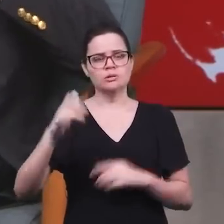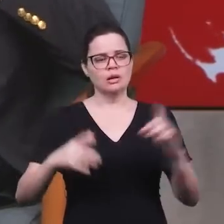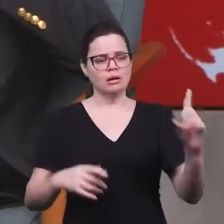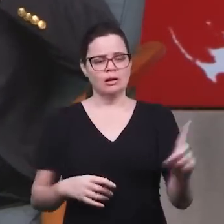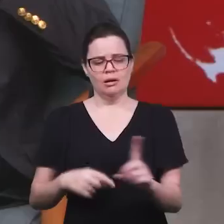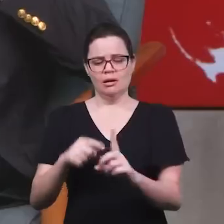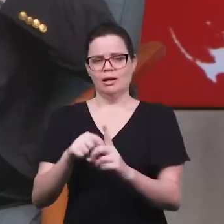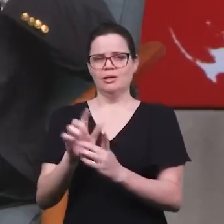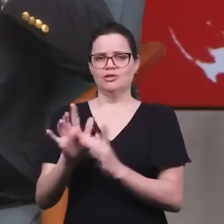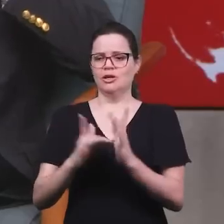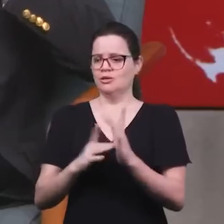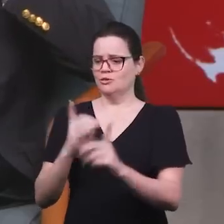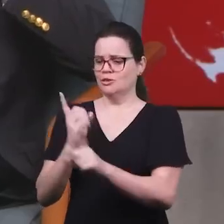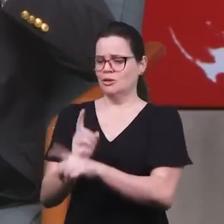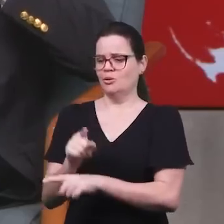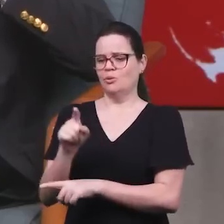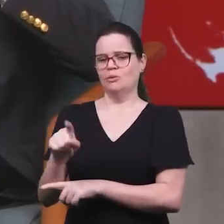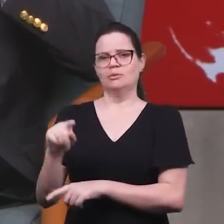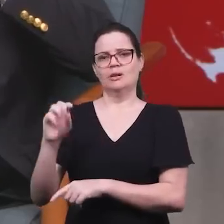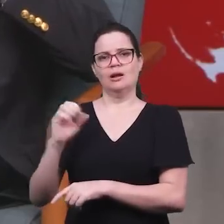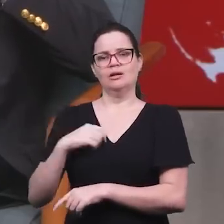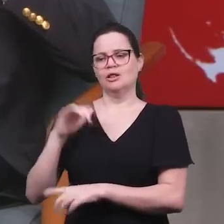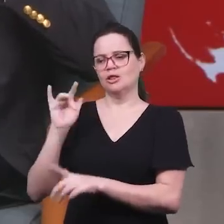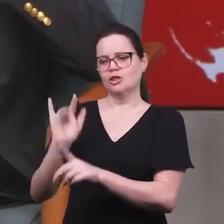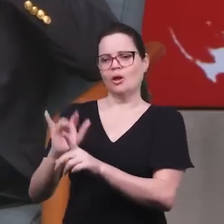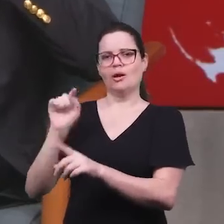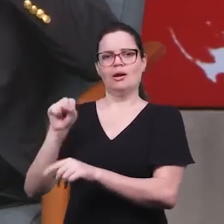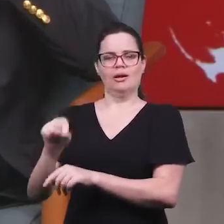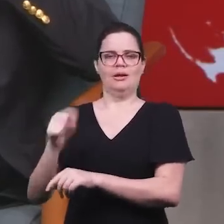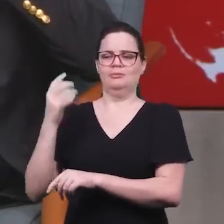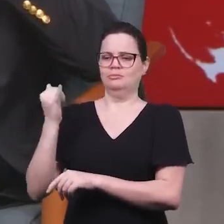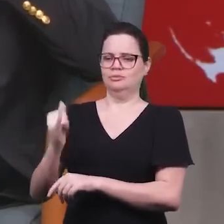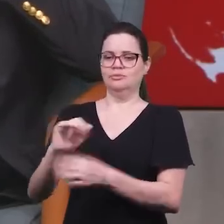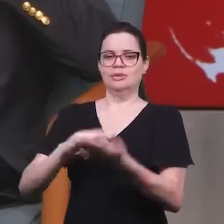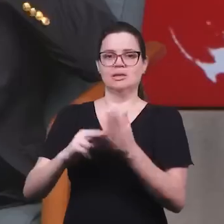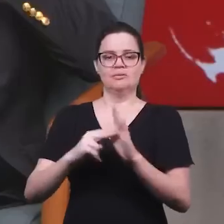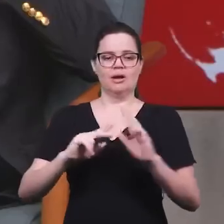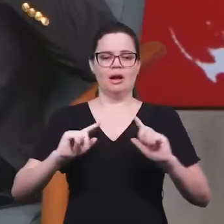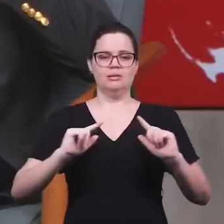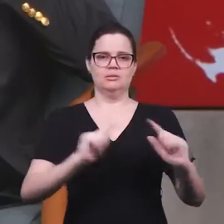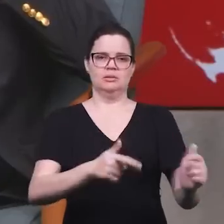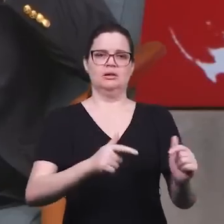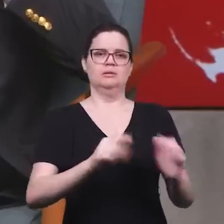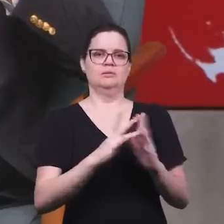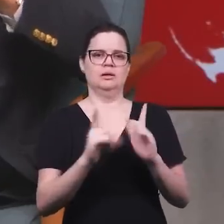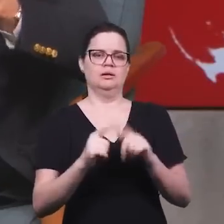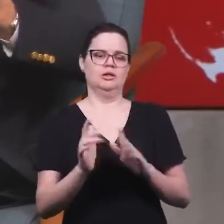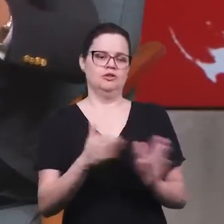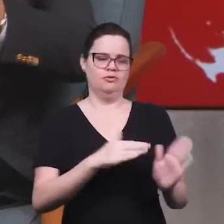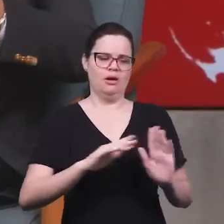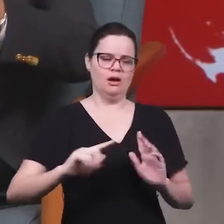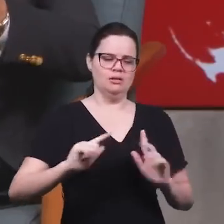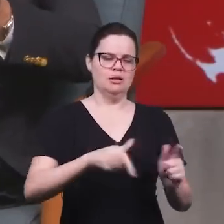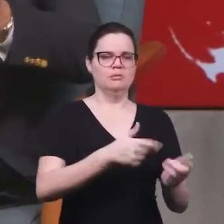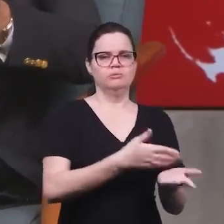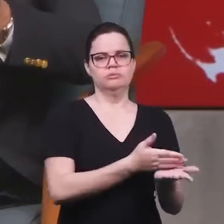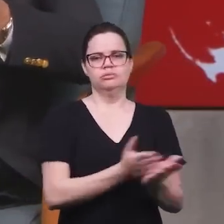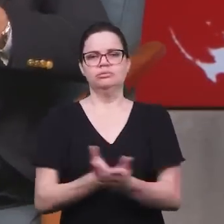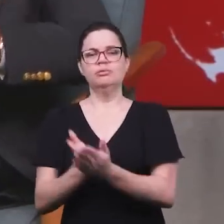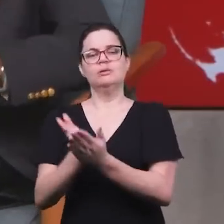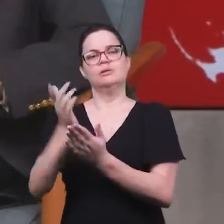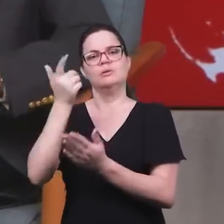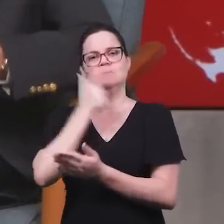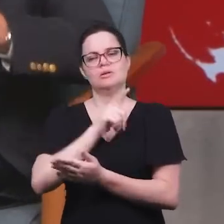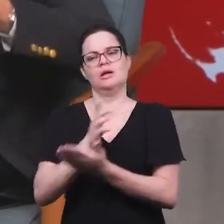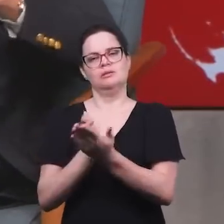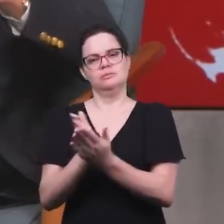revelar. O toque de Jesus, porque o toque de Jesus transforma a morte em vida. E salvação é